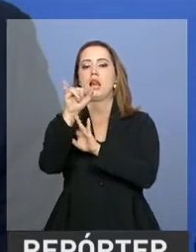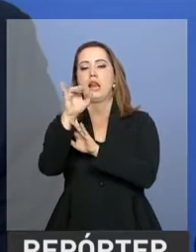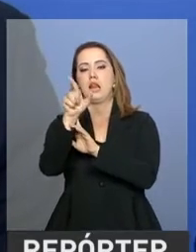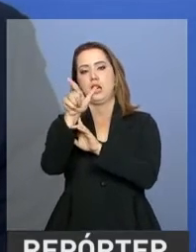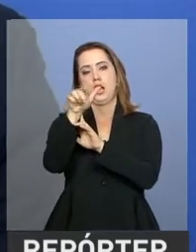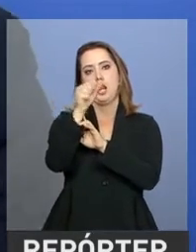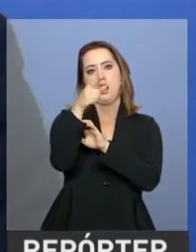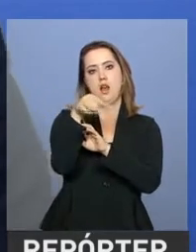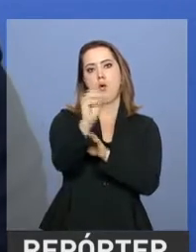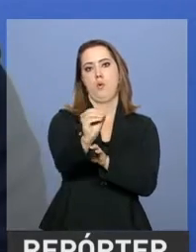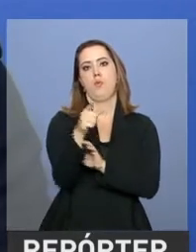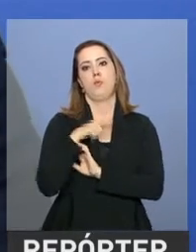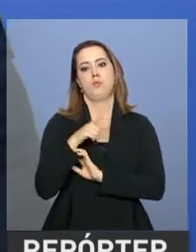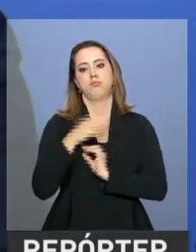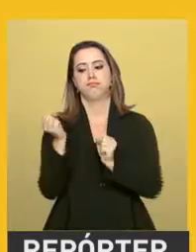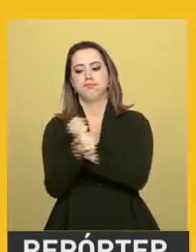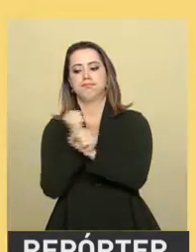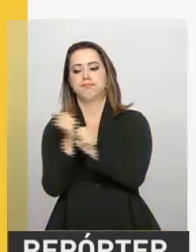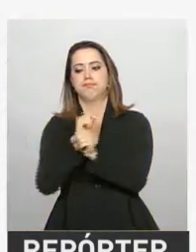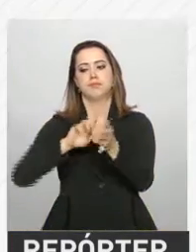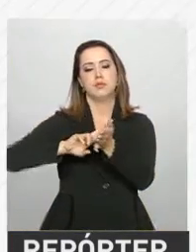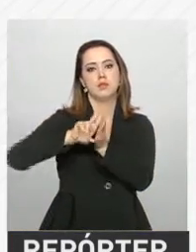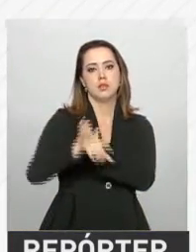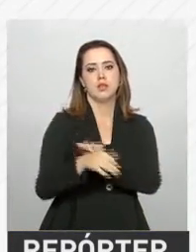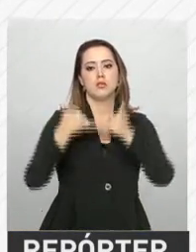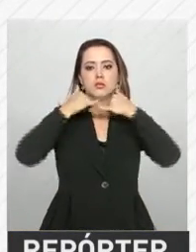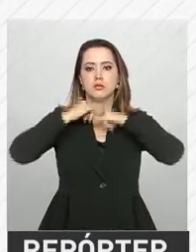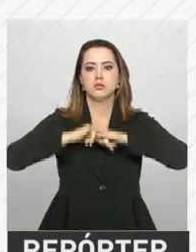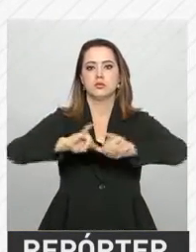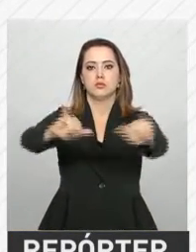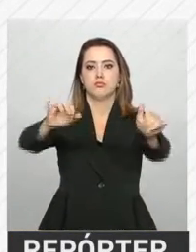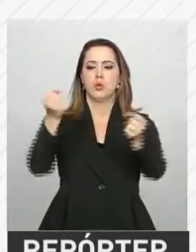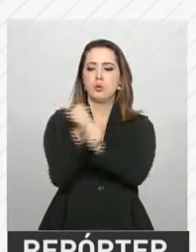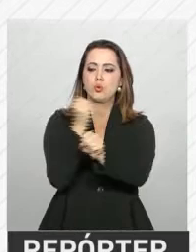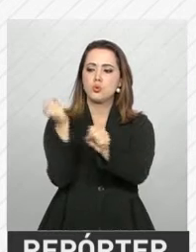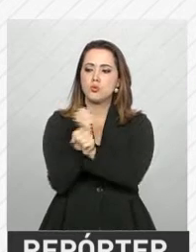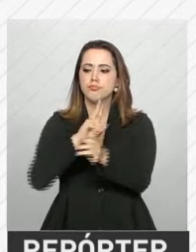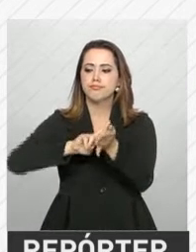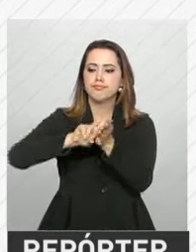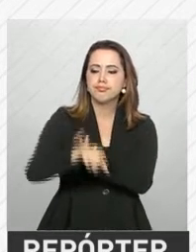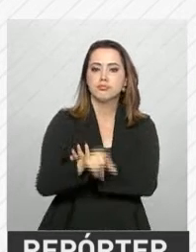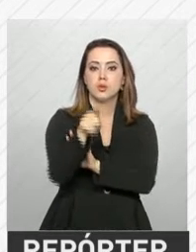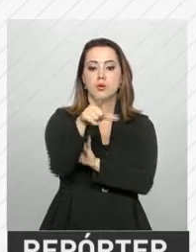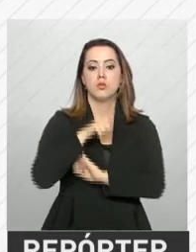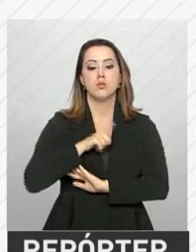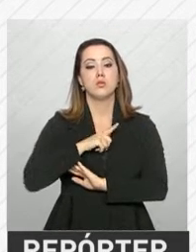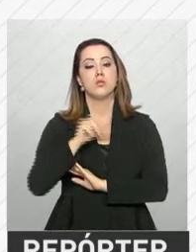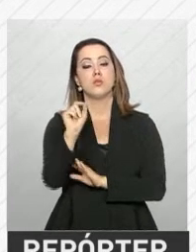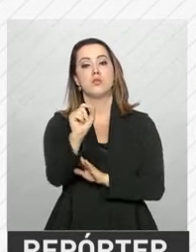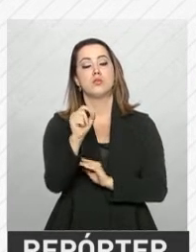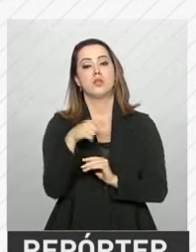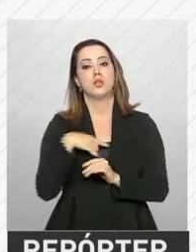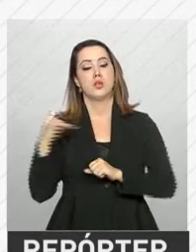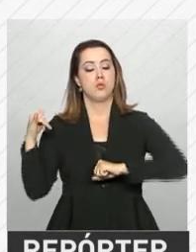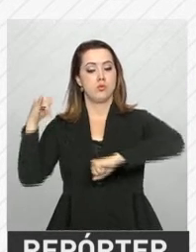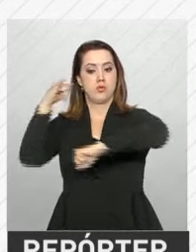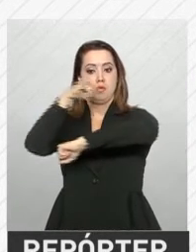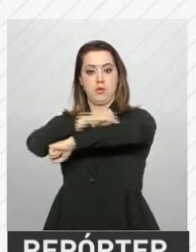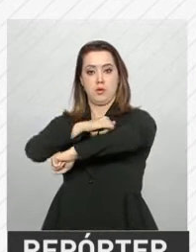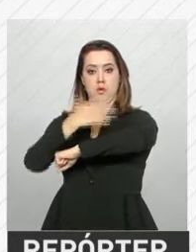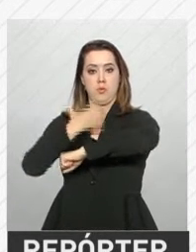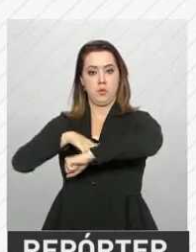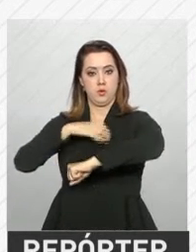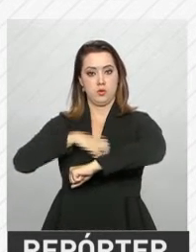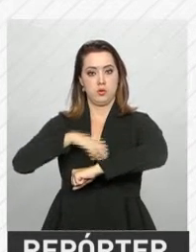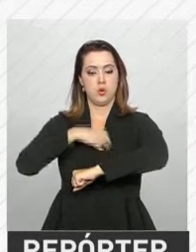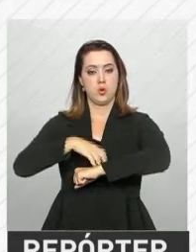2018 em áreas de infraestrutura, energia e saneamento básico. Na lista estão as concessões dos aeroportos de